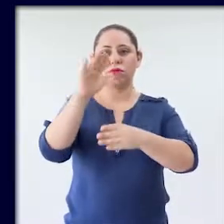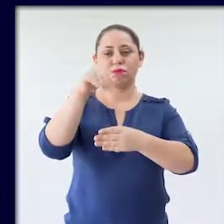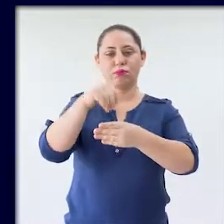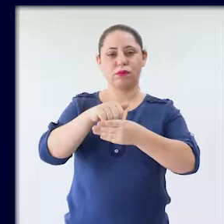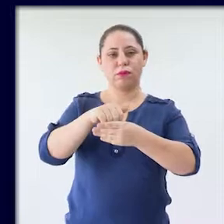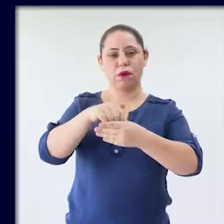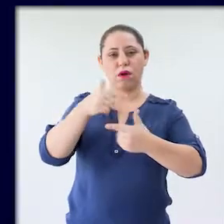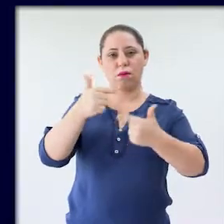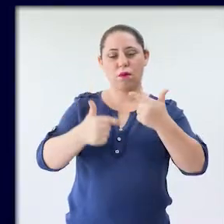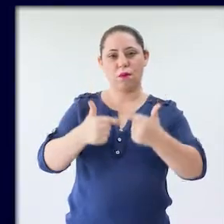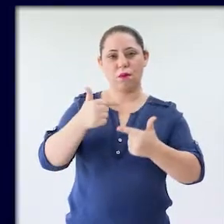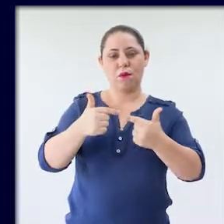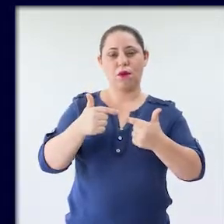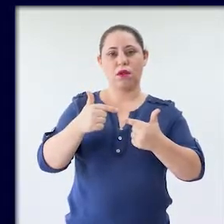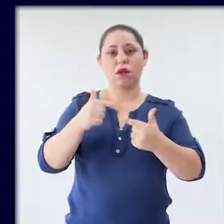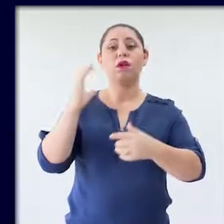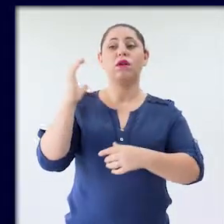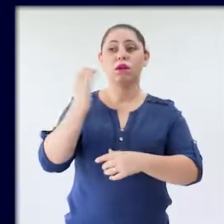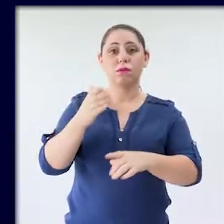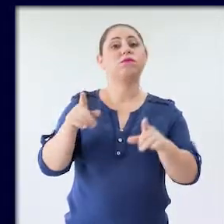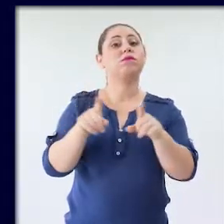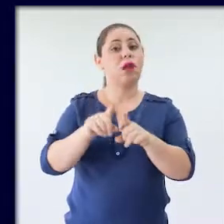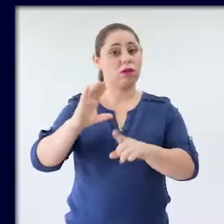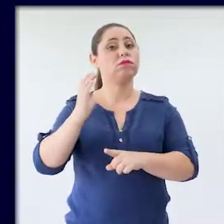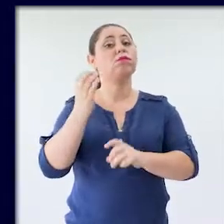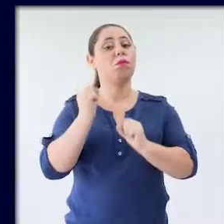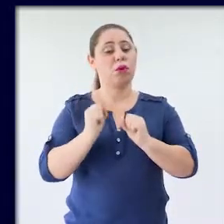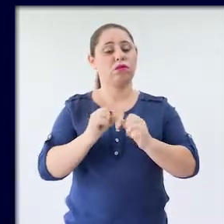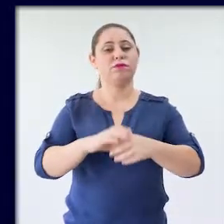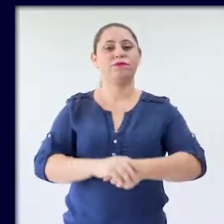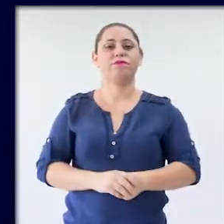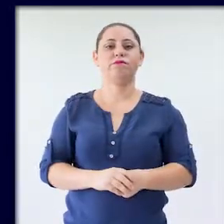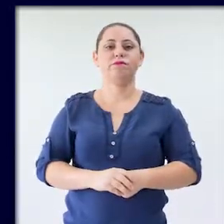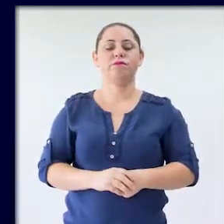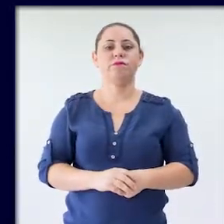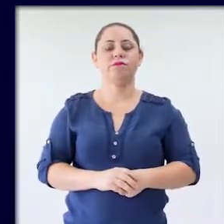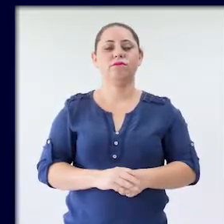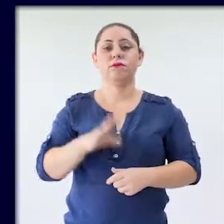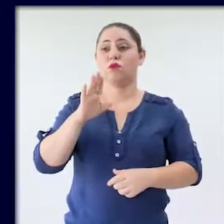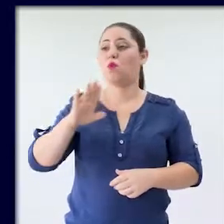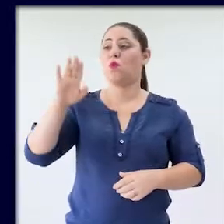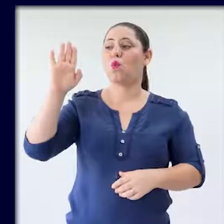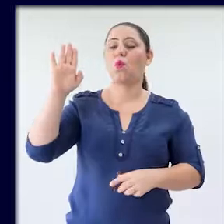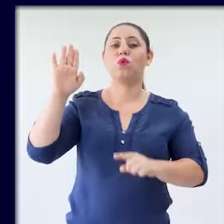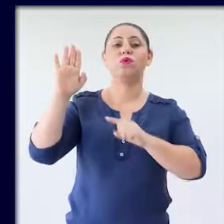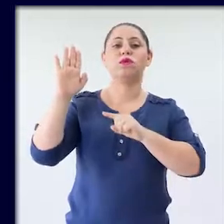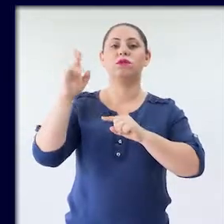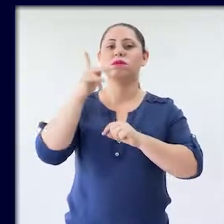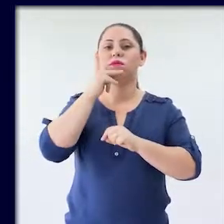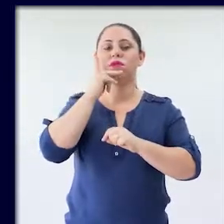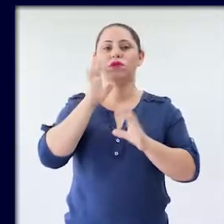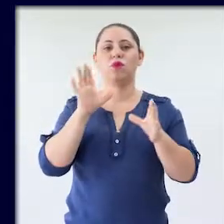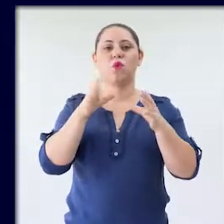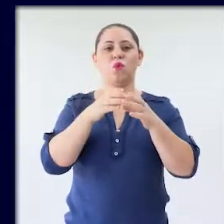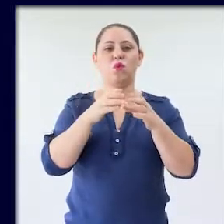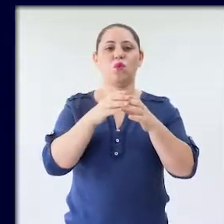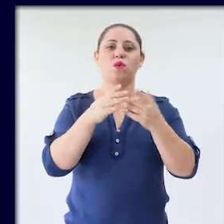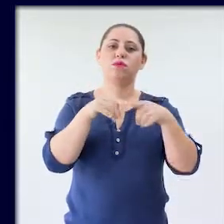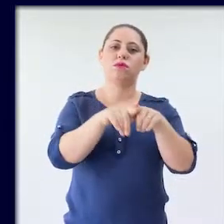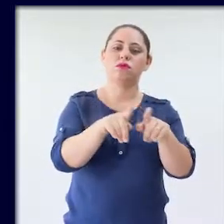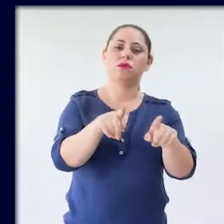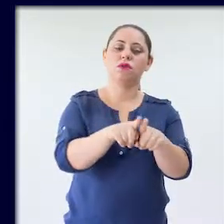irregular e, quando não, criminosa também, pode até acontecer. Os candidatos, partidos e